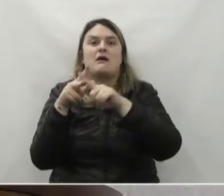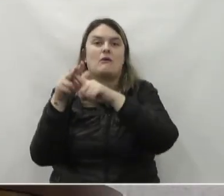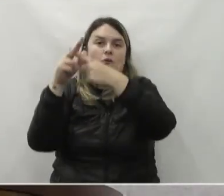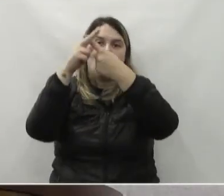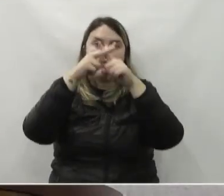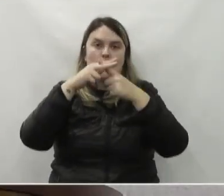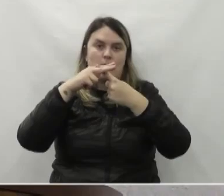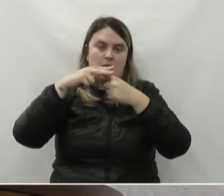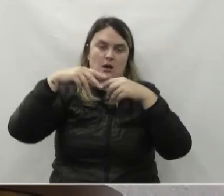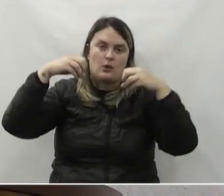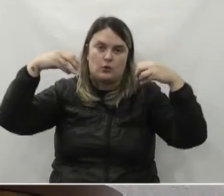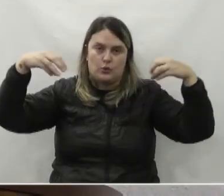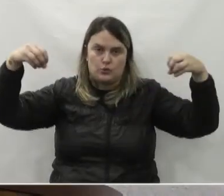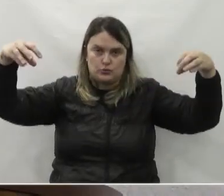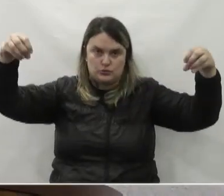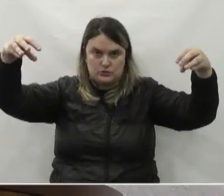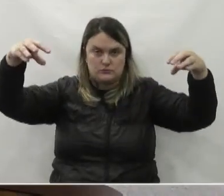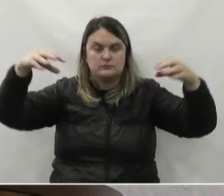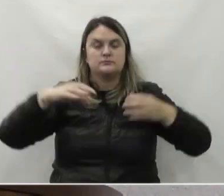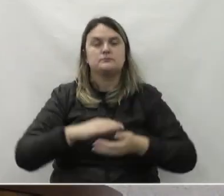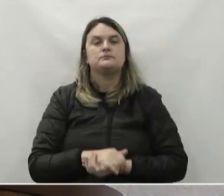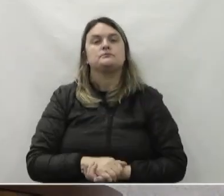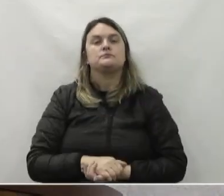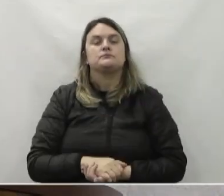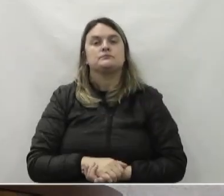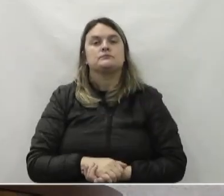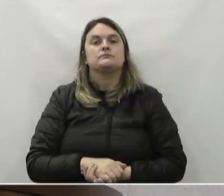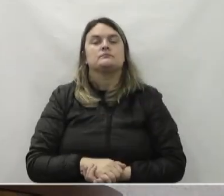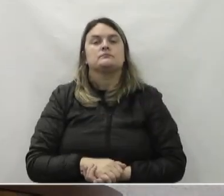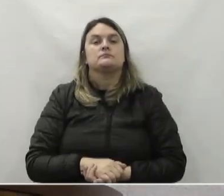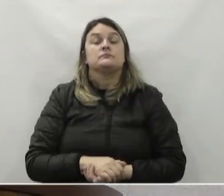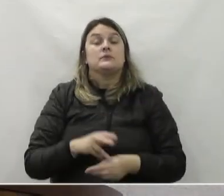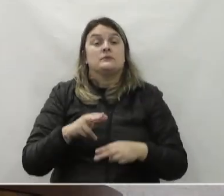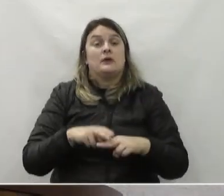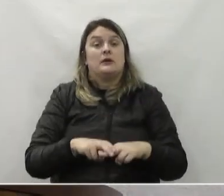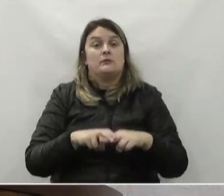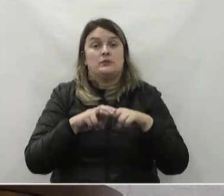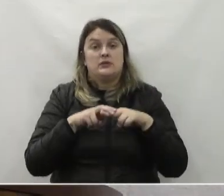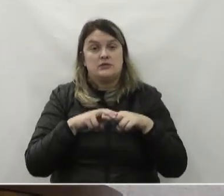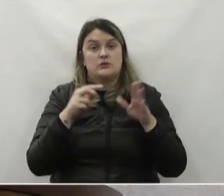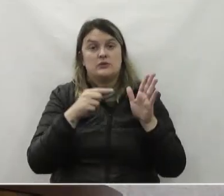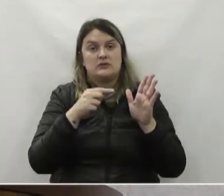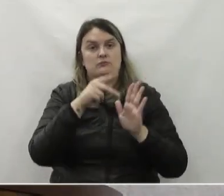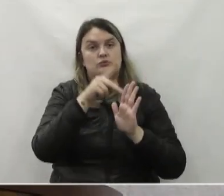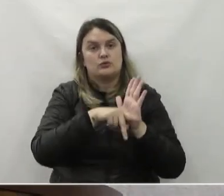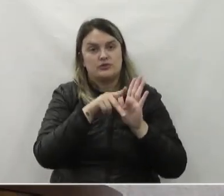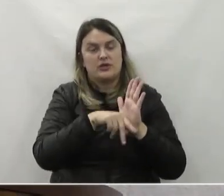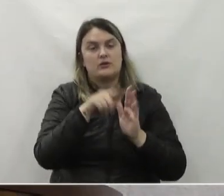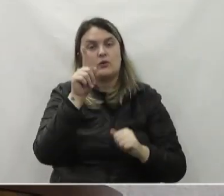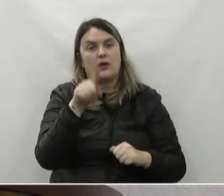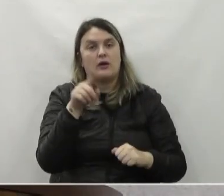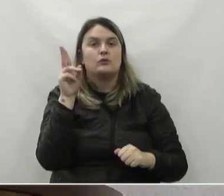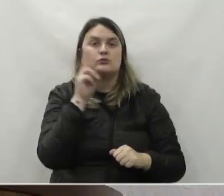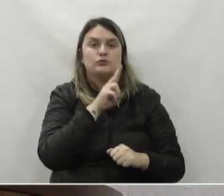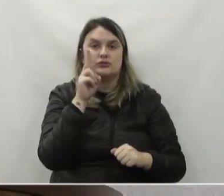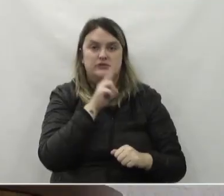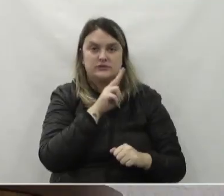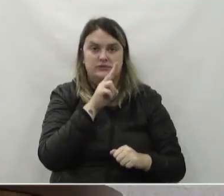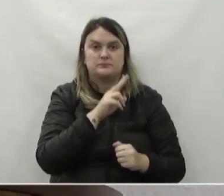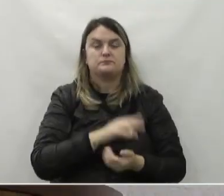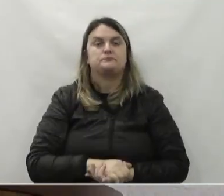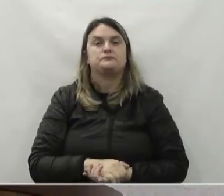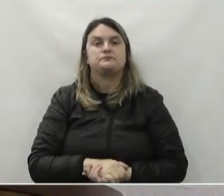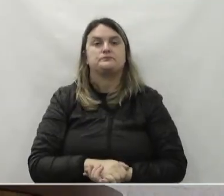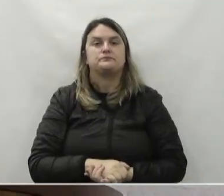de manutenção da energia elétrica. Então, por isso, desse projeto estar sendo encaminhado com